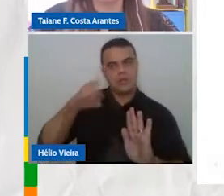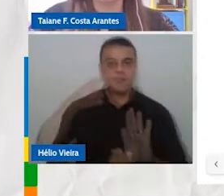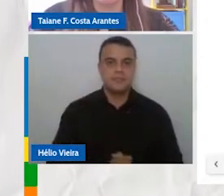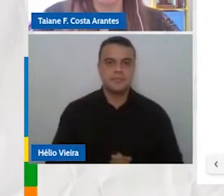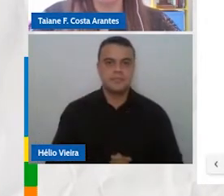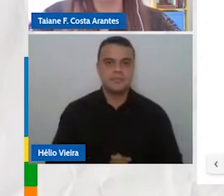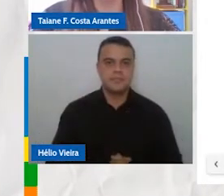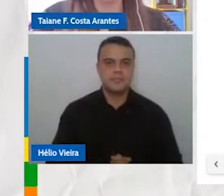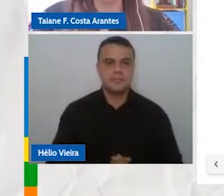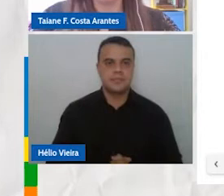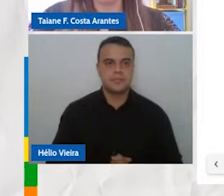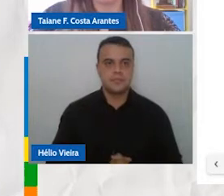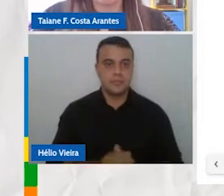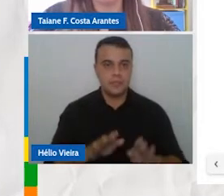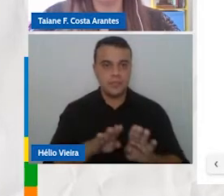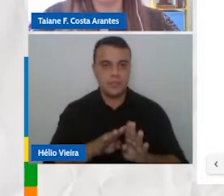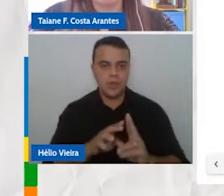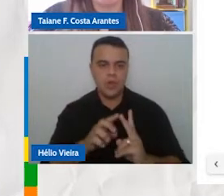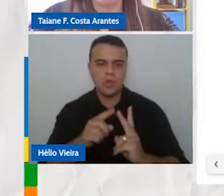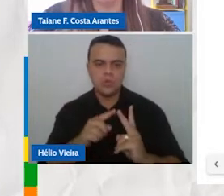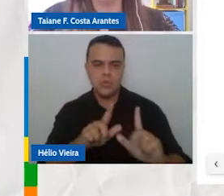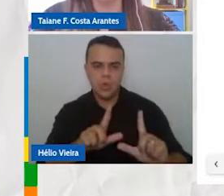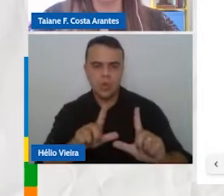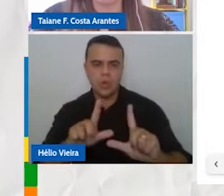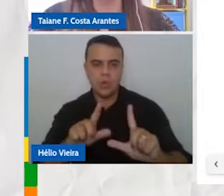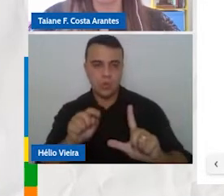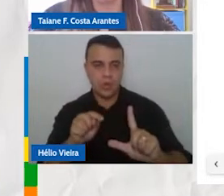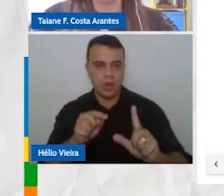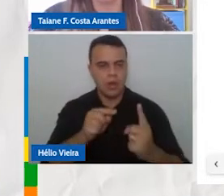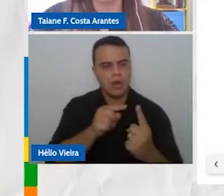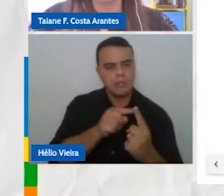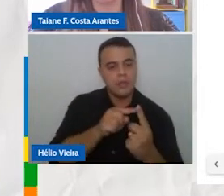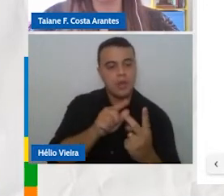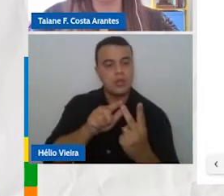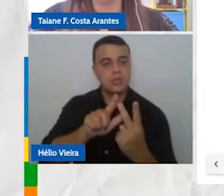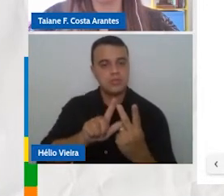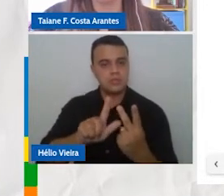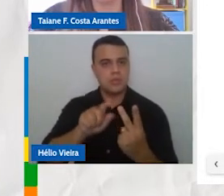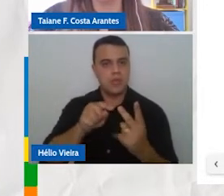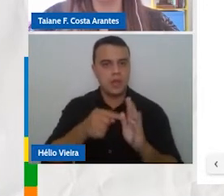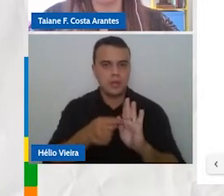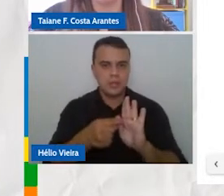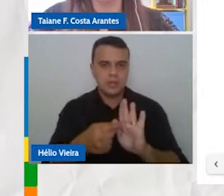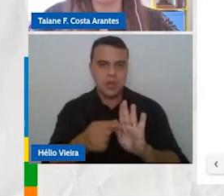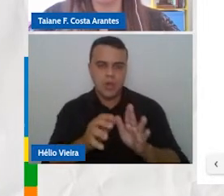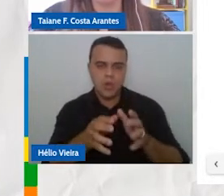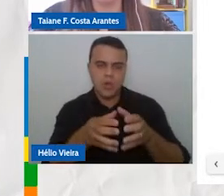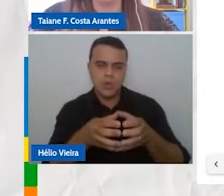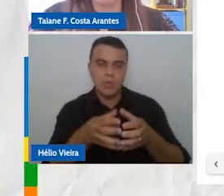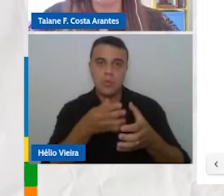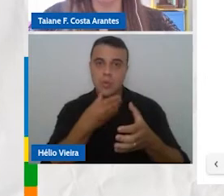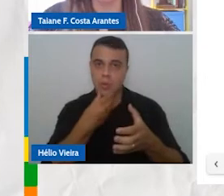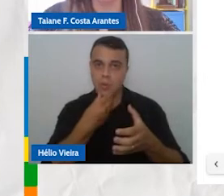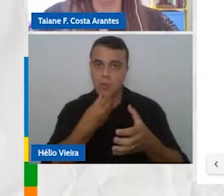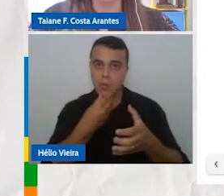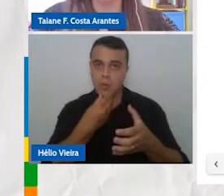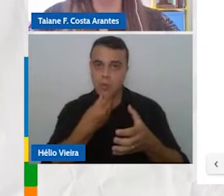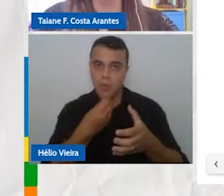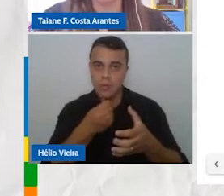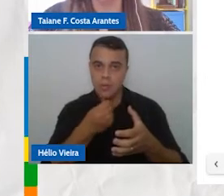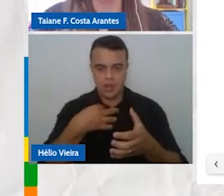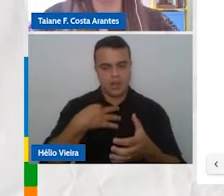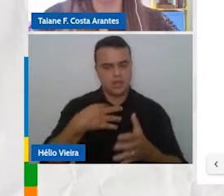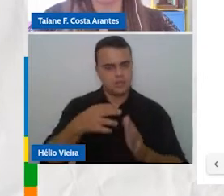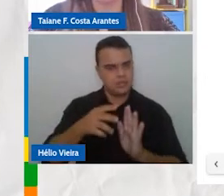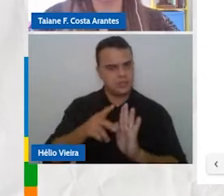colonial. No segundo quarto do painel, temos a representação de um grupo de homens em trajes